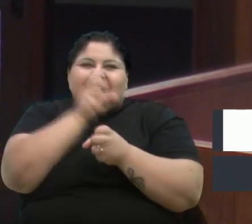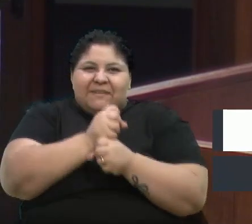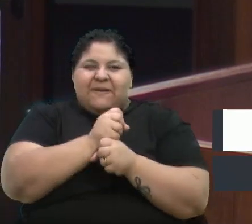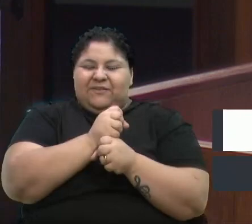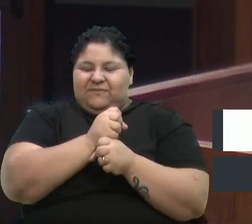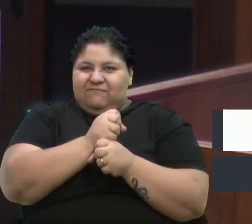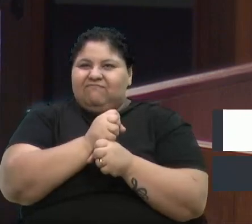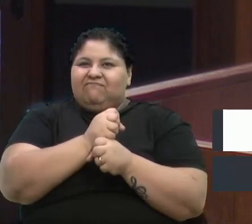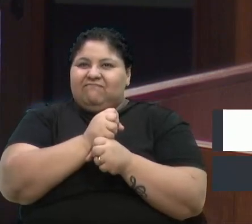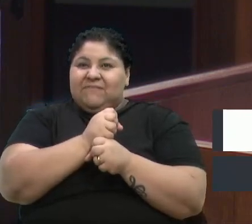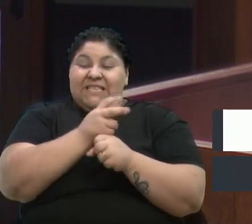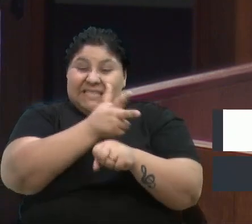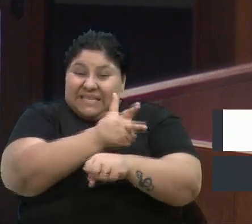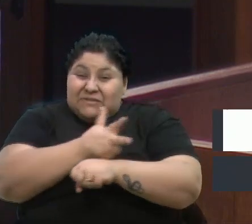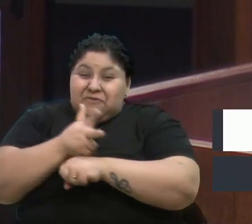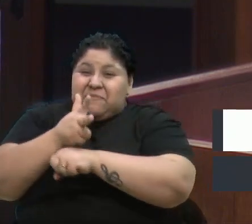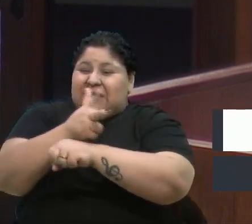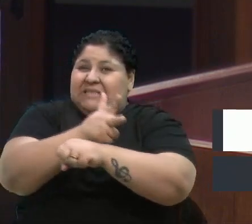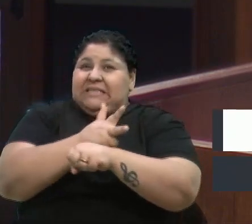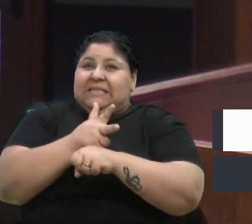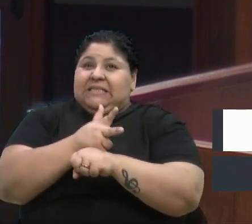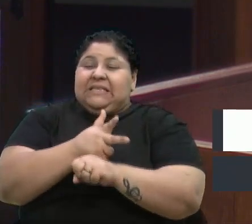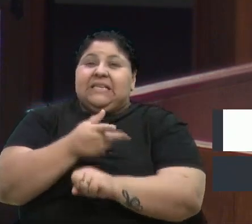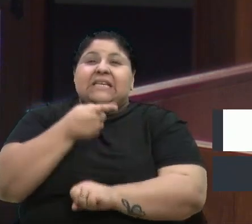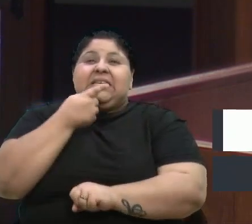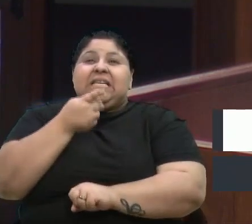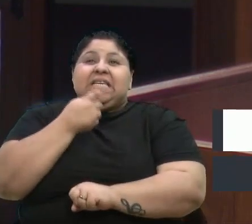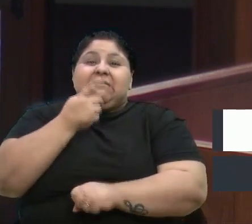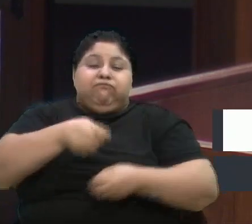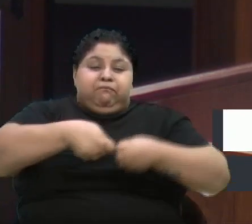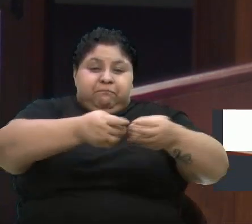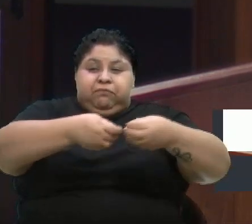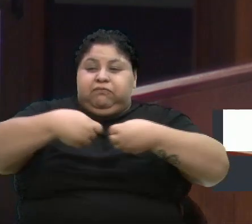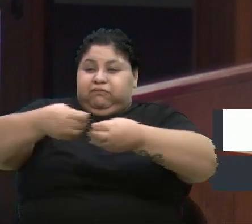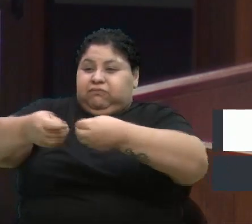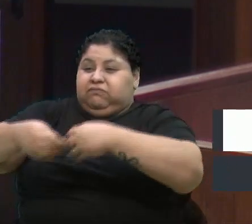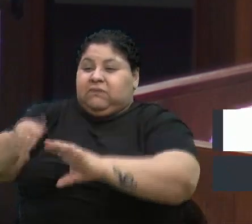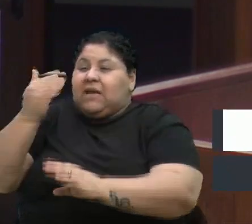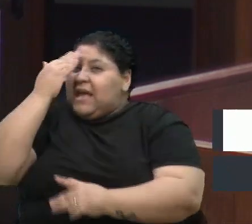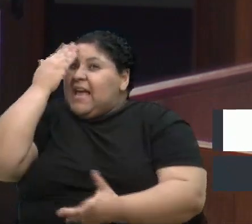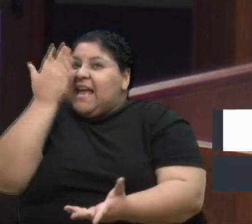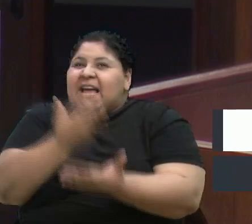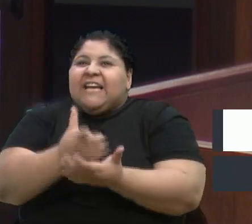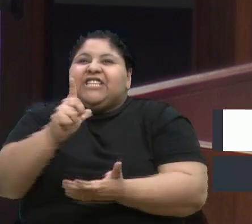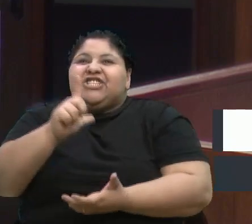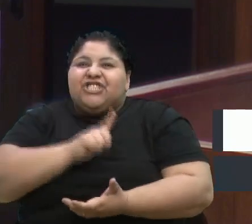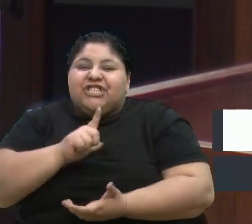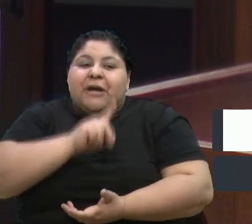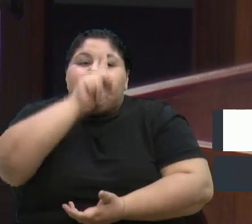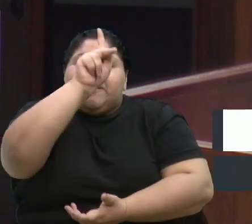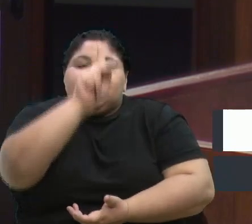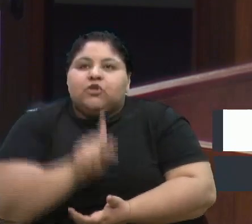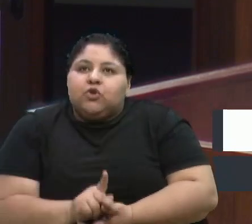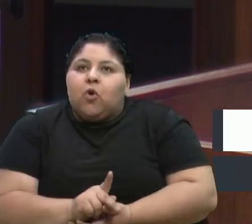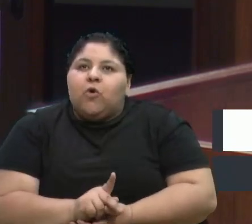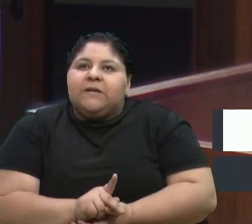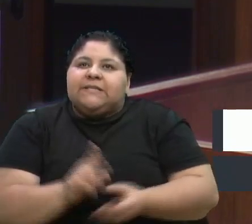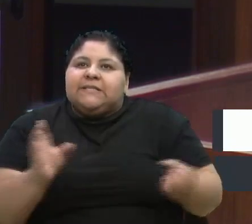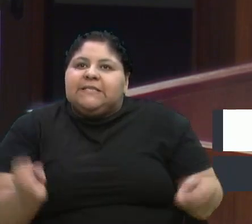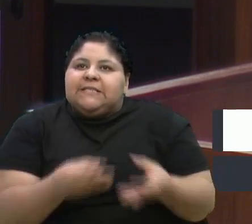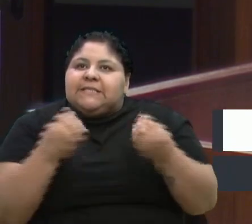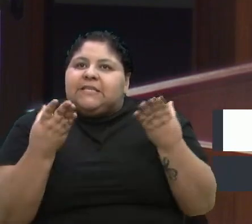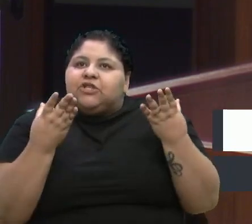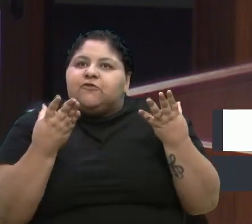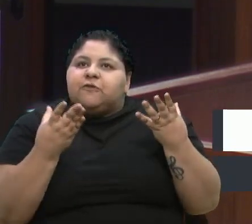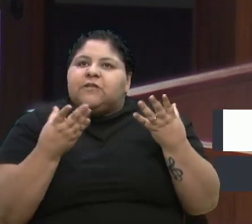E nessas filmagens, ele distribuía esse material e, acreditem, tinha gente ali incentivando esse tipo